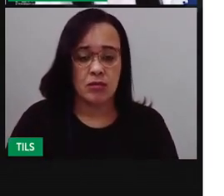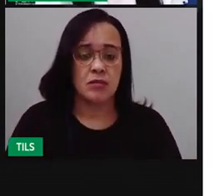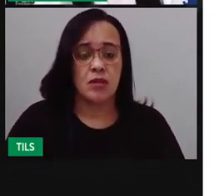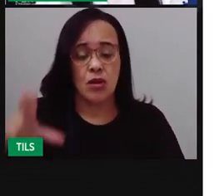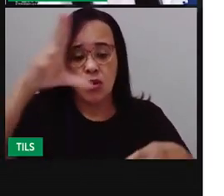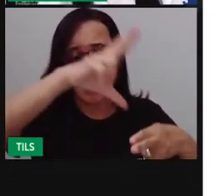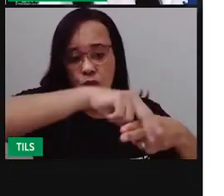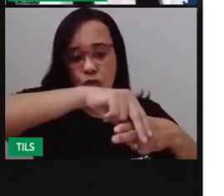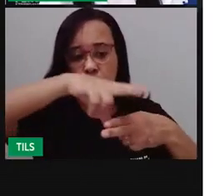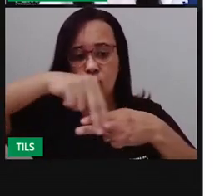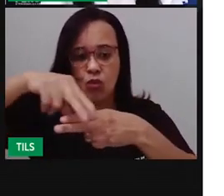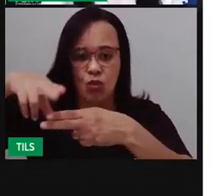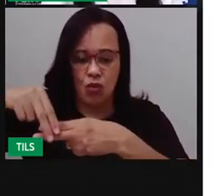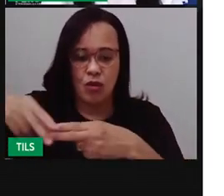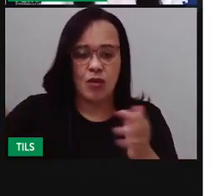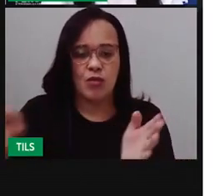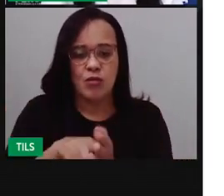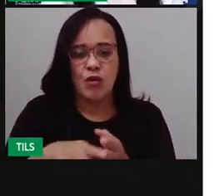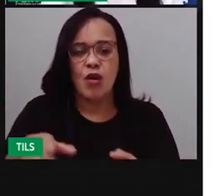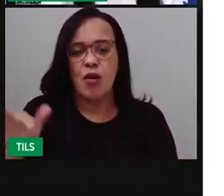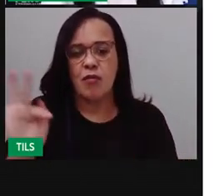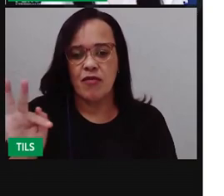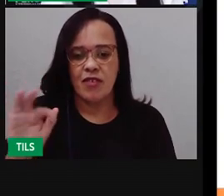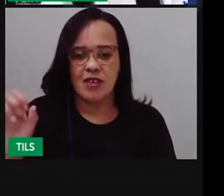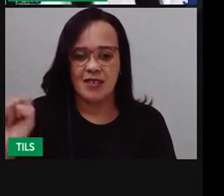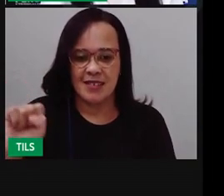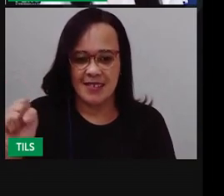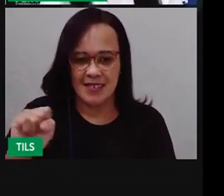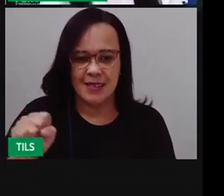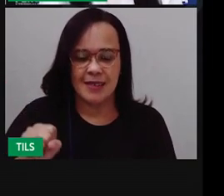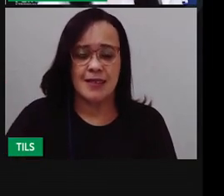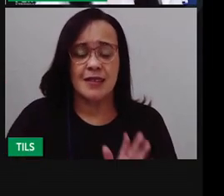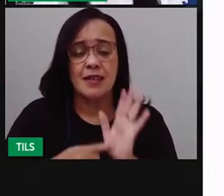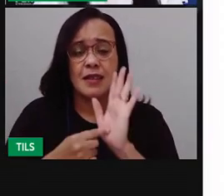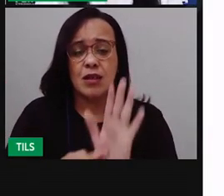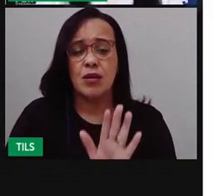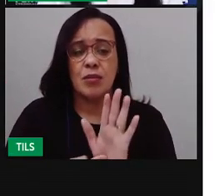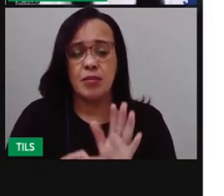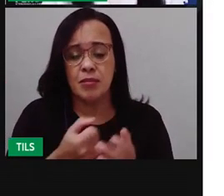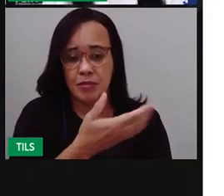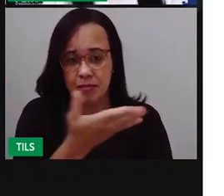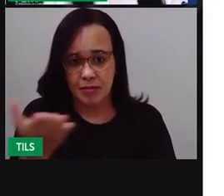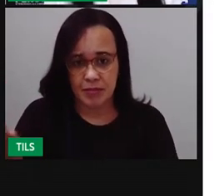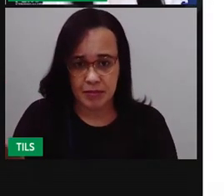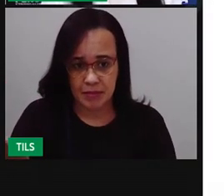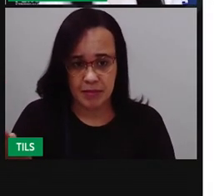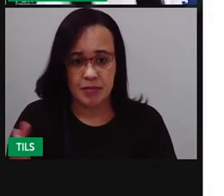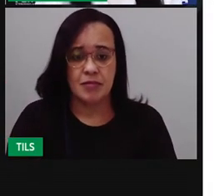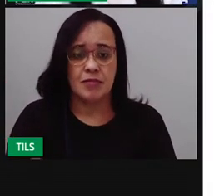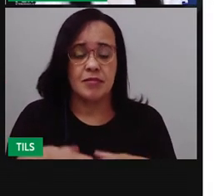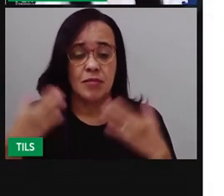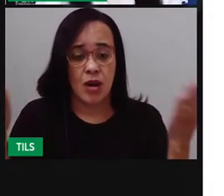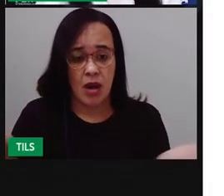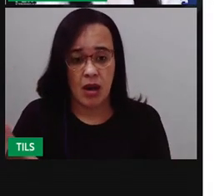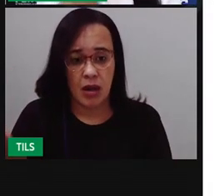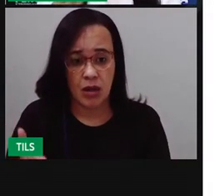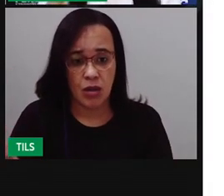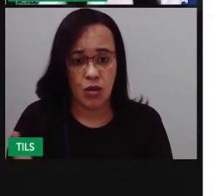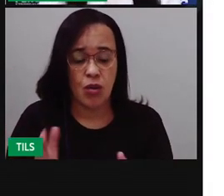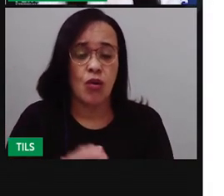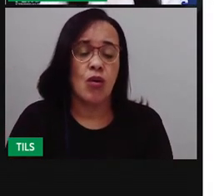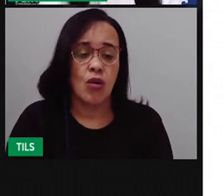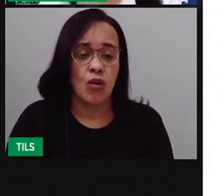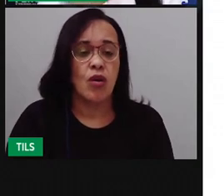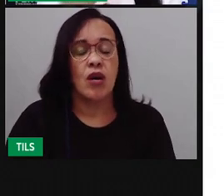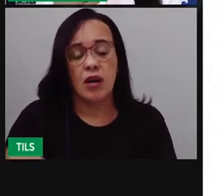cordel da Princesa do Sertão que eu mostro aí para você. Agora, crianças, que a gente já